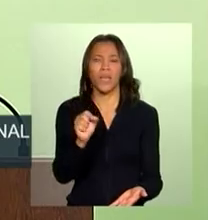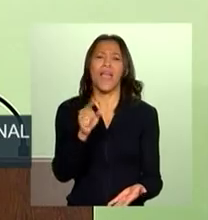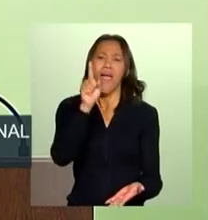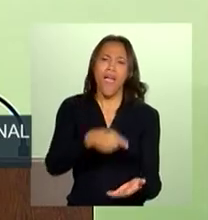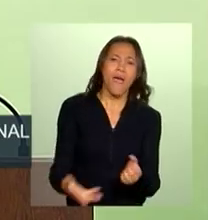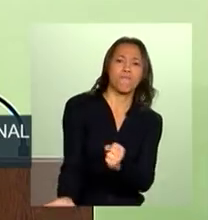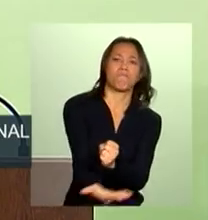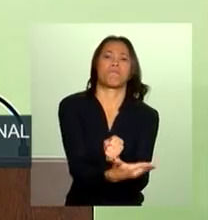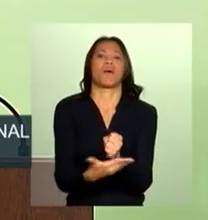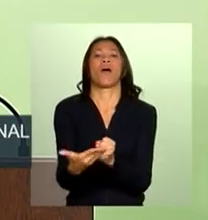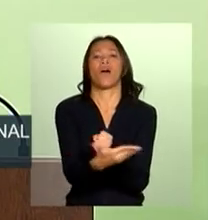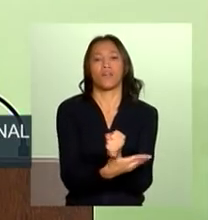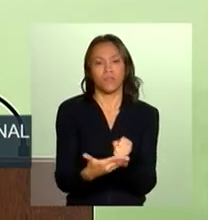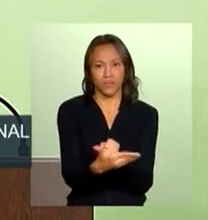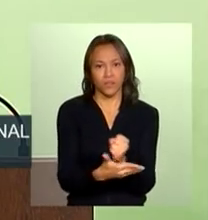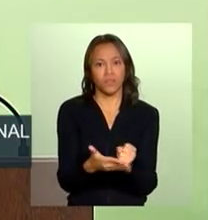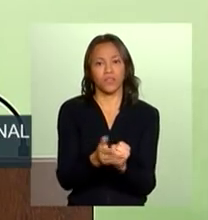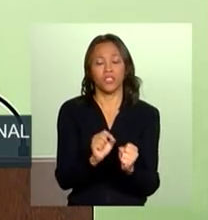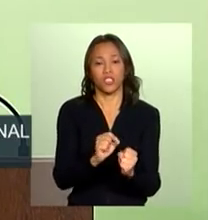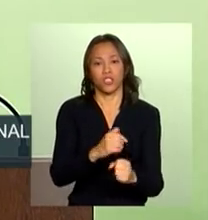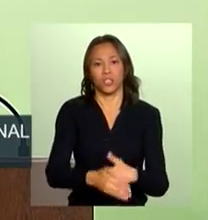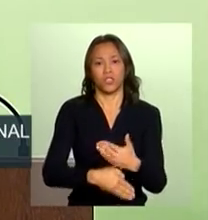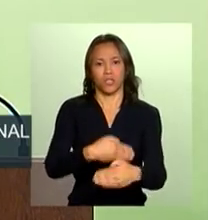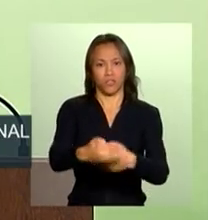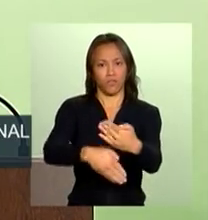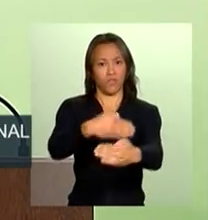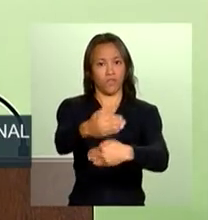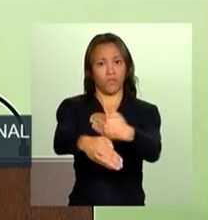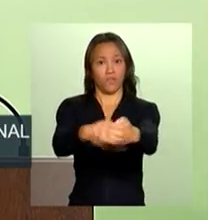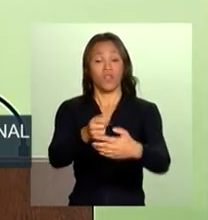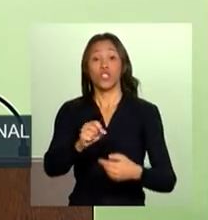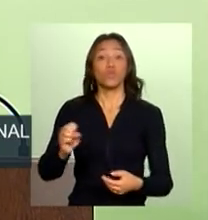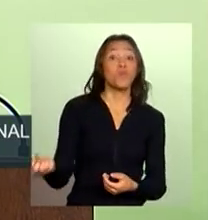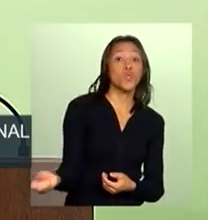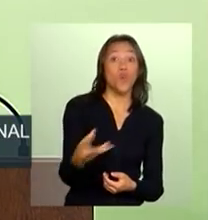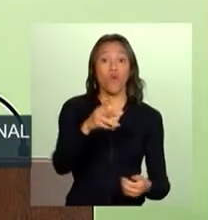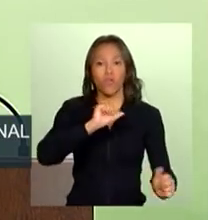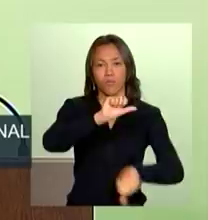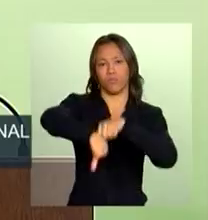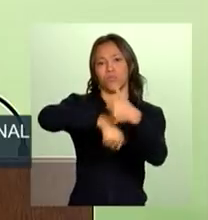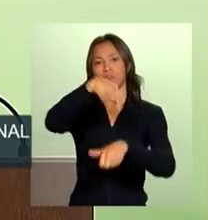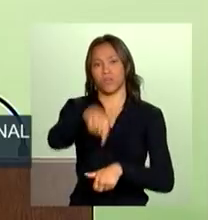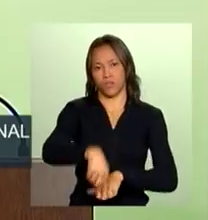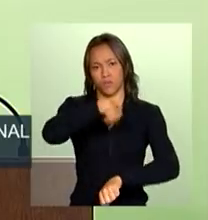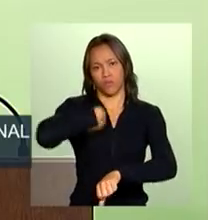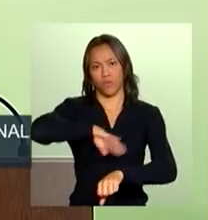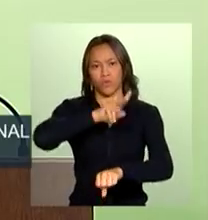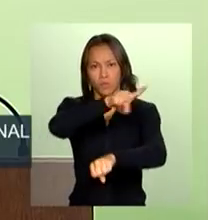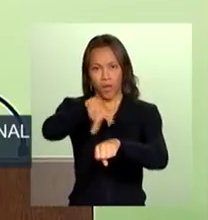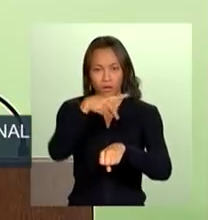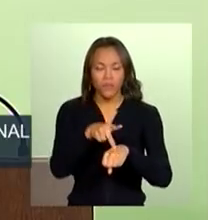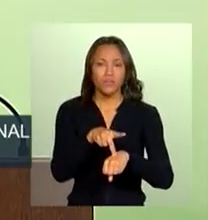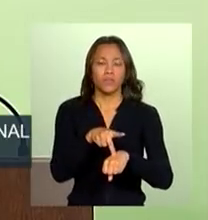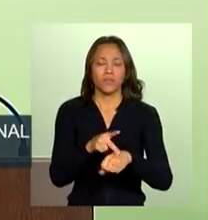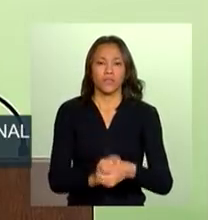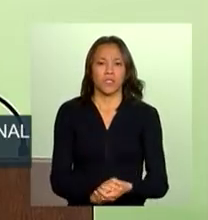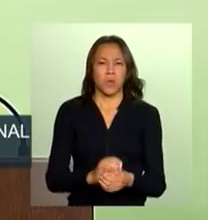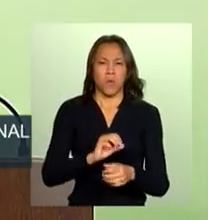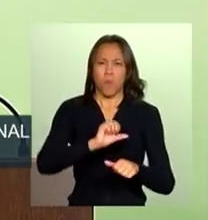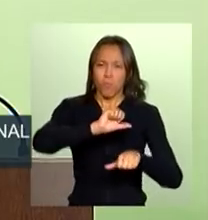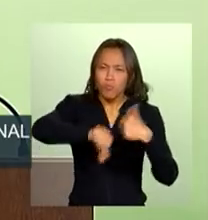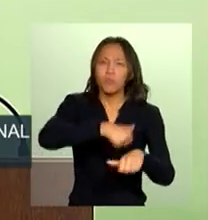a base da construção de uma nova revolução no nosso país, revolução